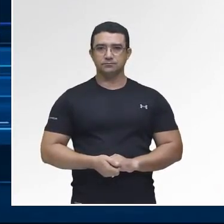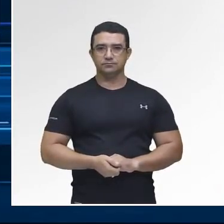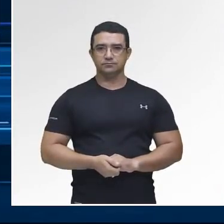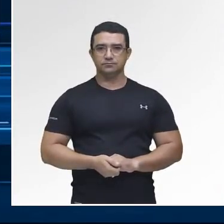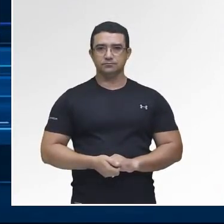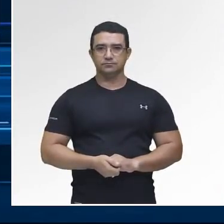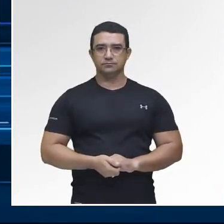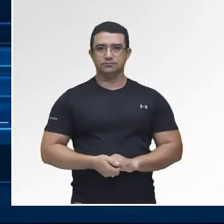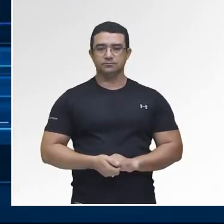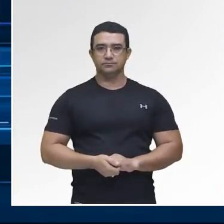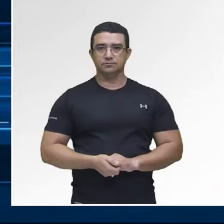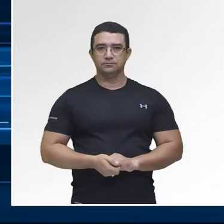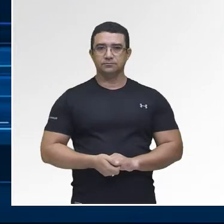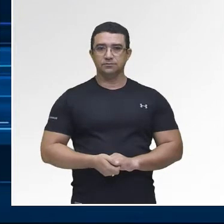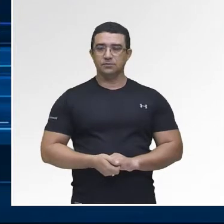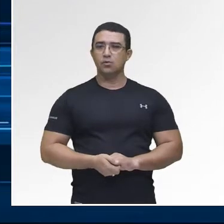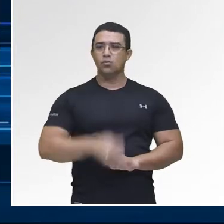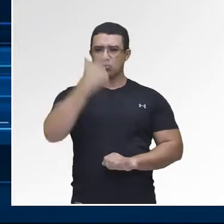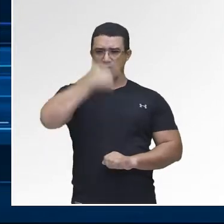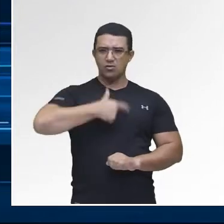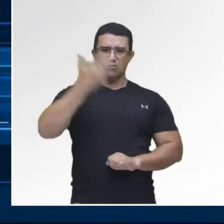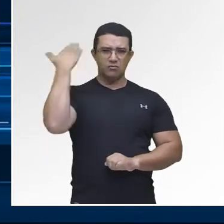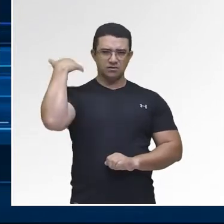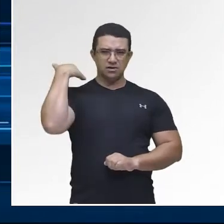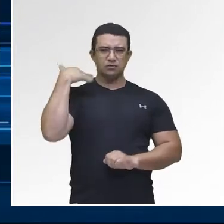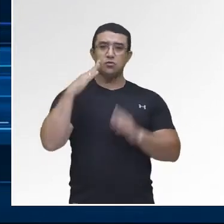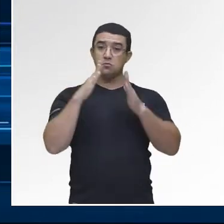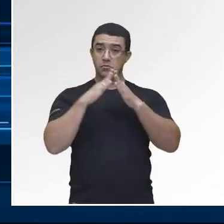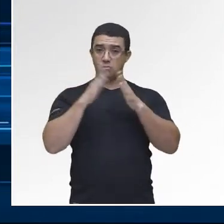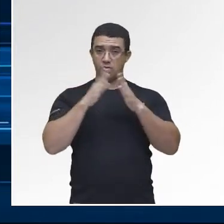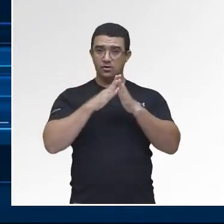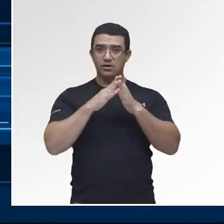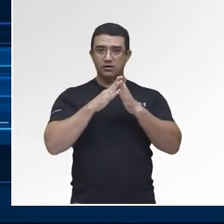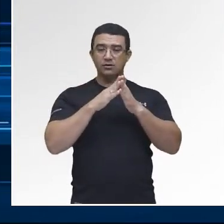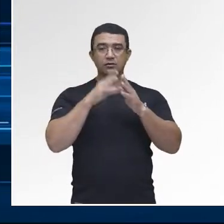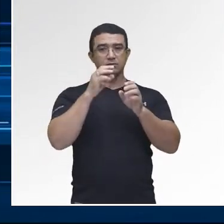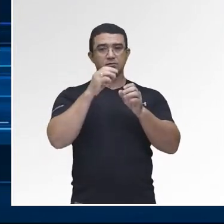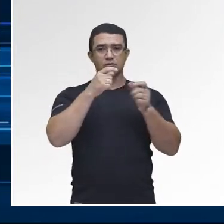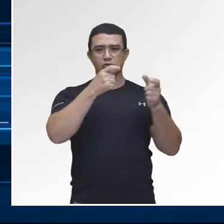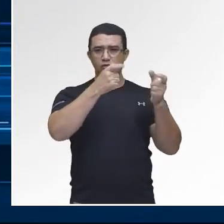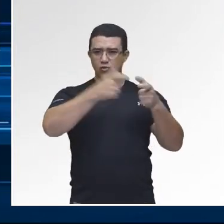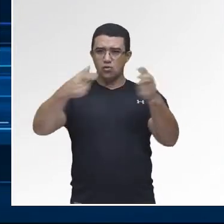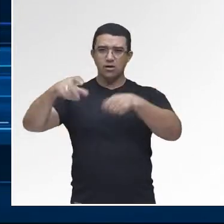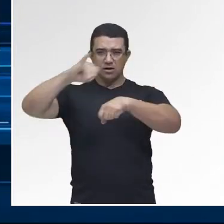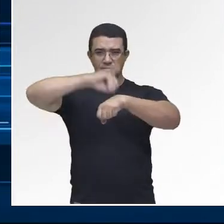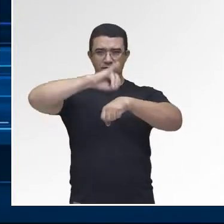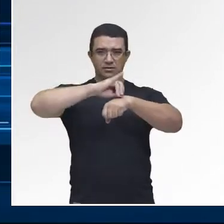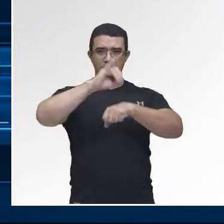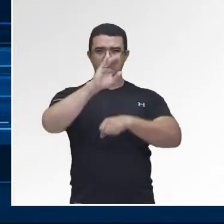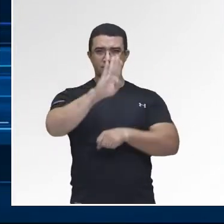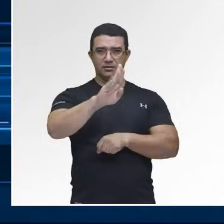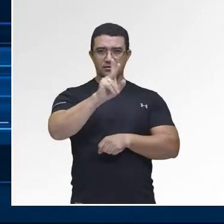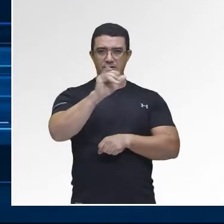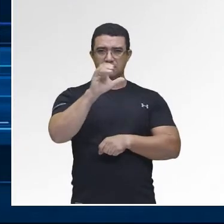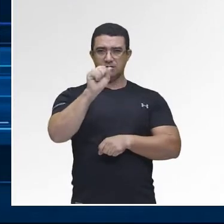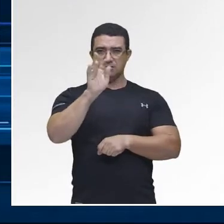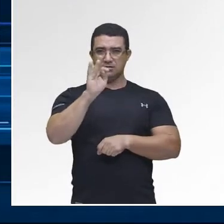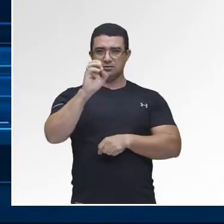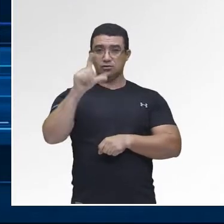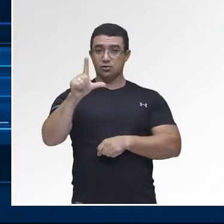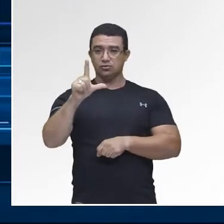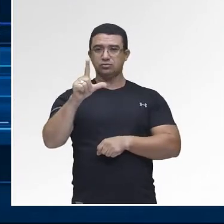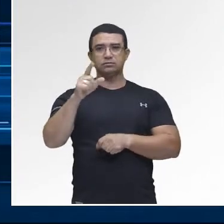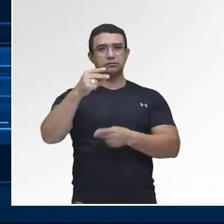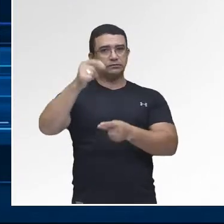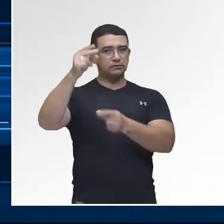1984. Então, eu moro, né, em Bristol desde 1884. Olha só, ações iniciadas no